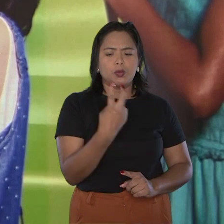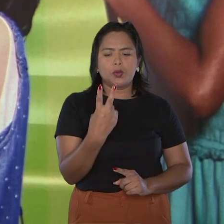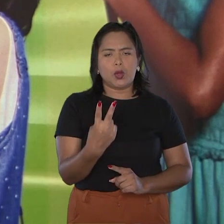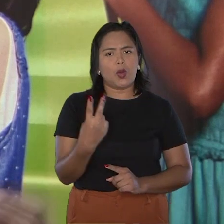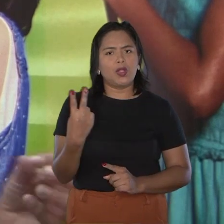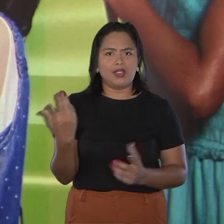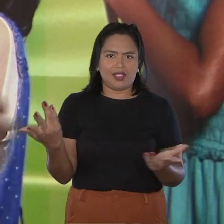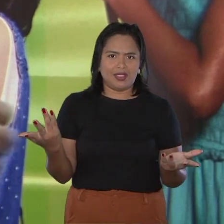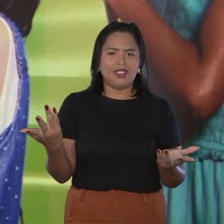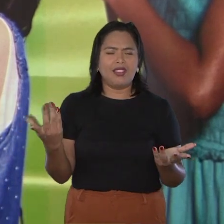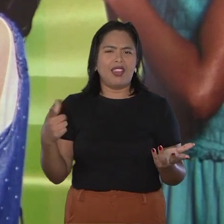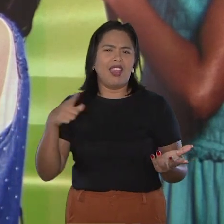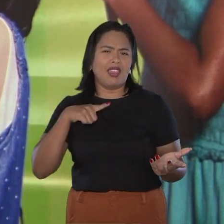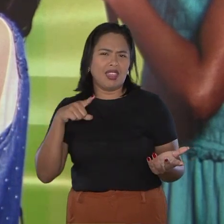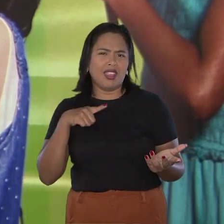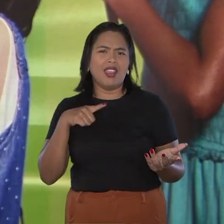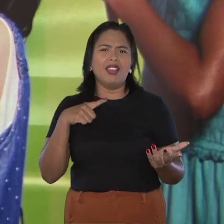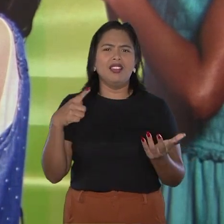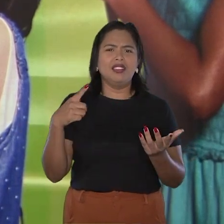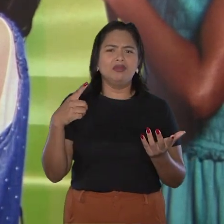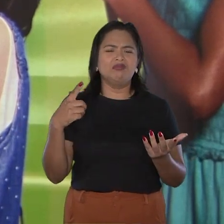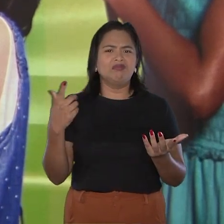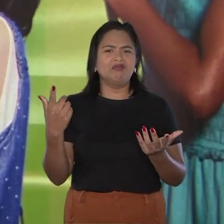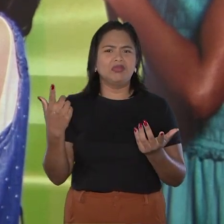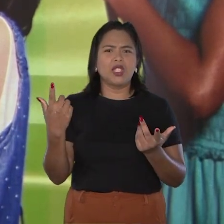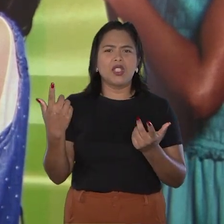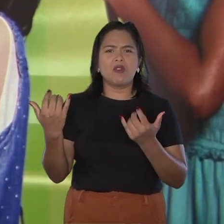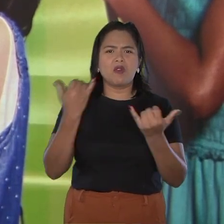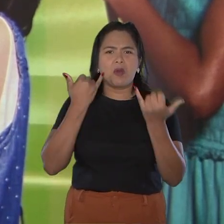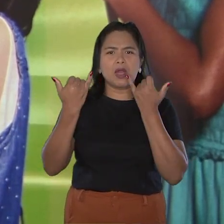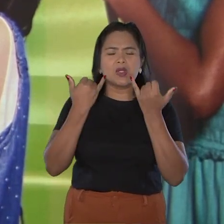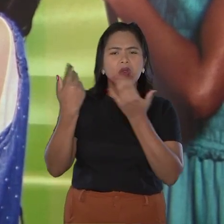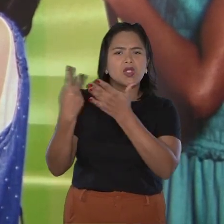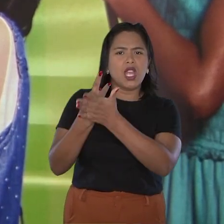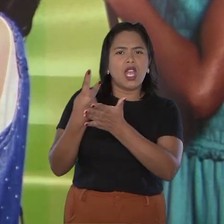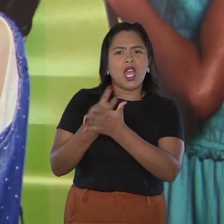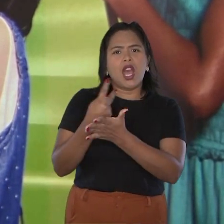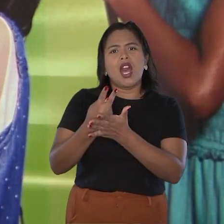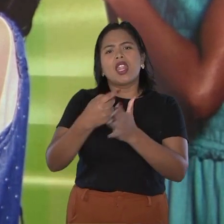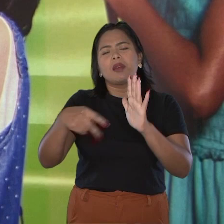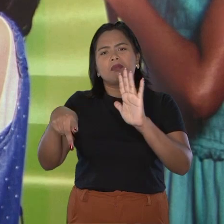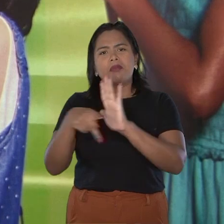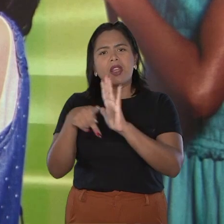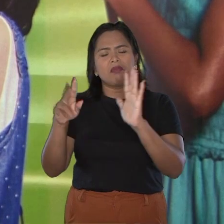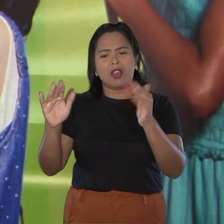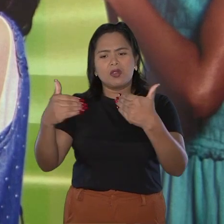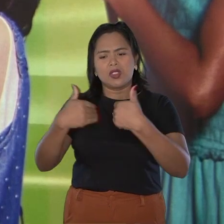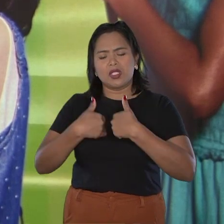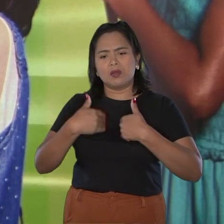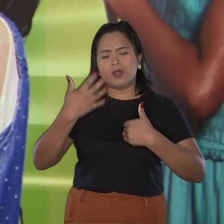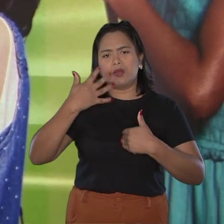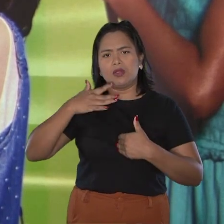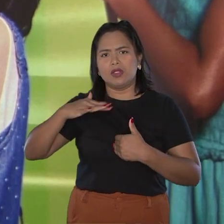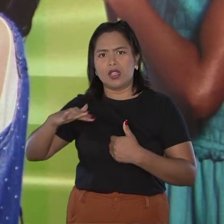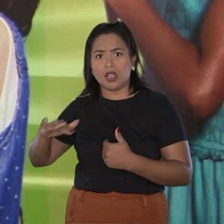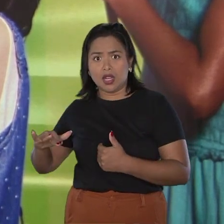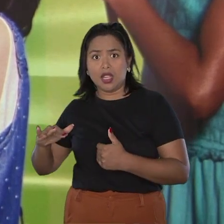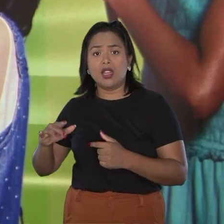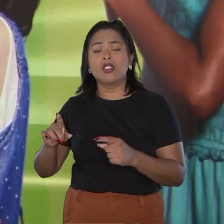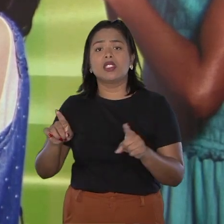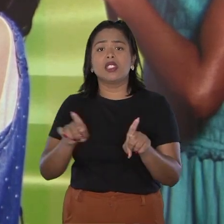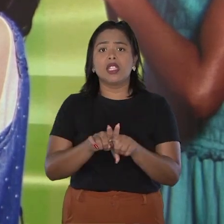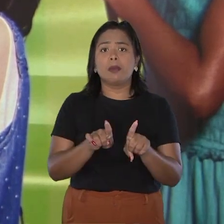a os aspectos do transtorno do autismo na nas crianças e a essa